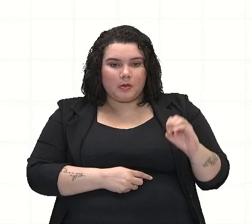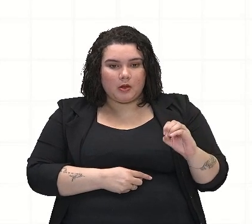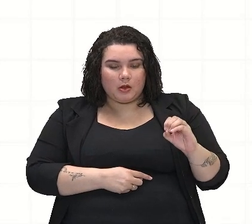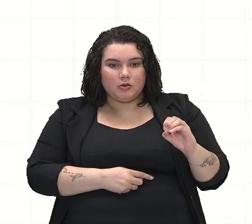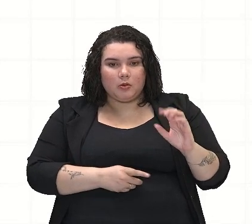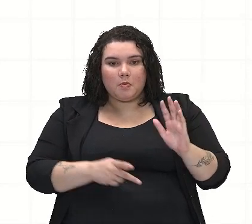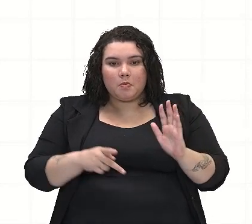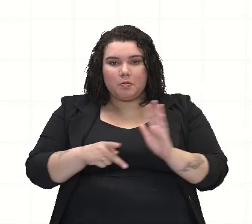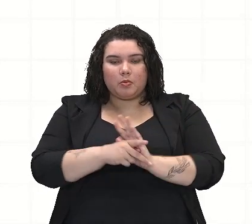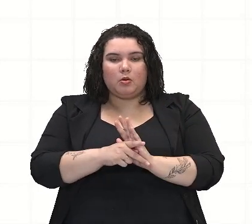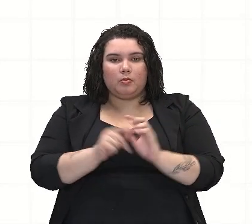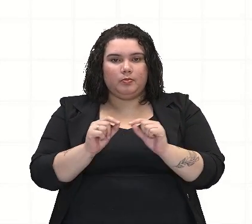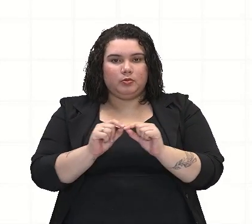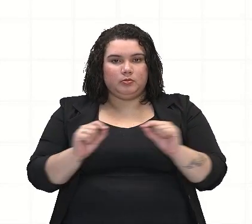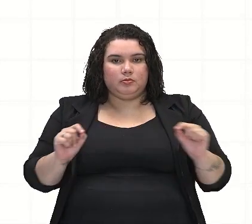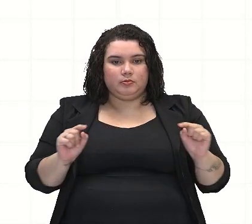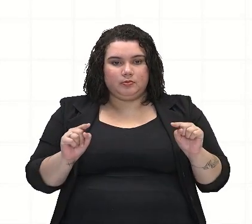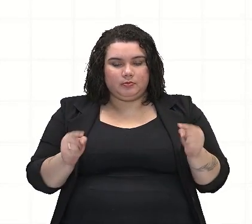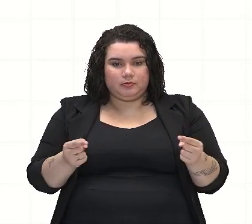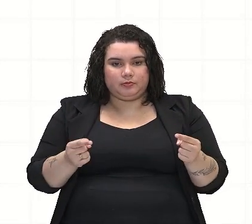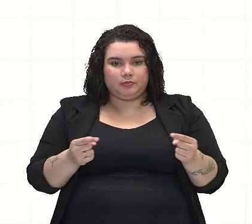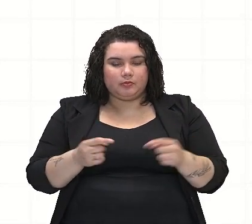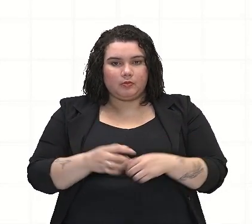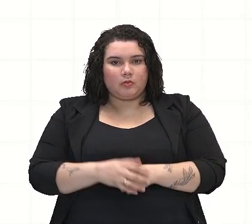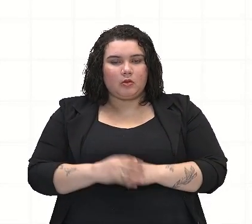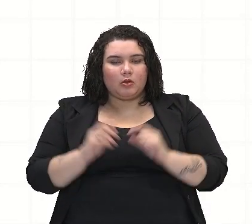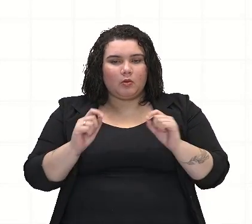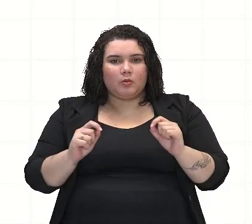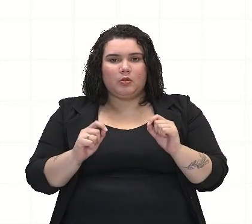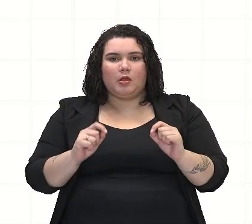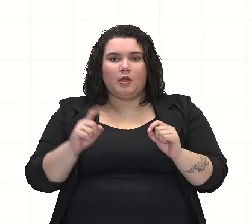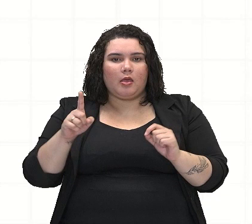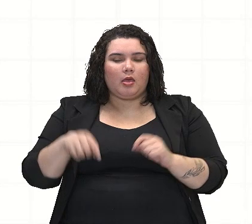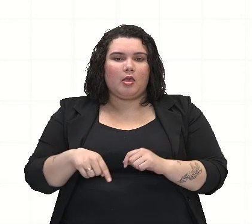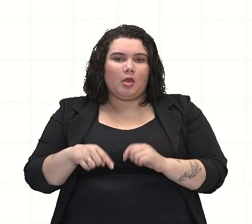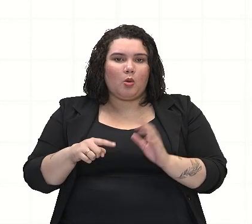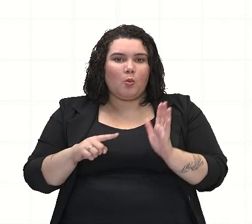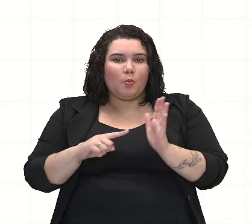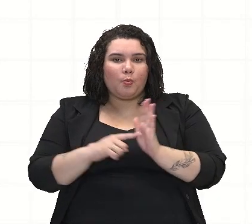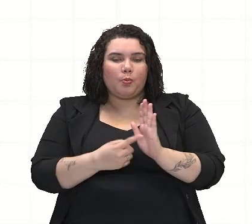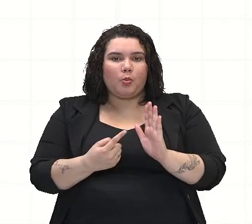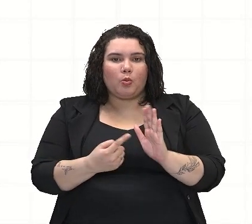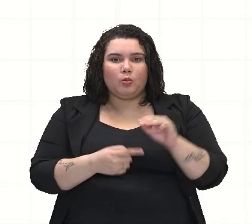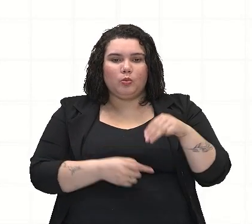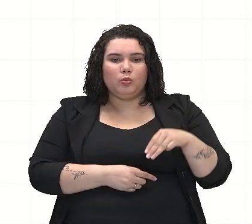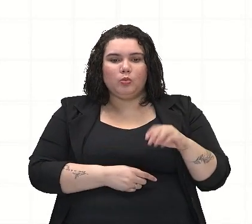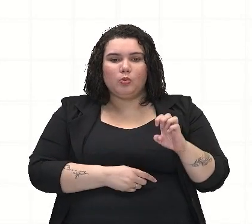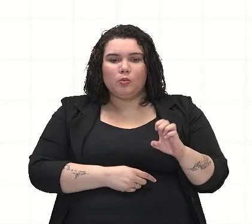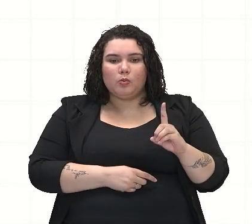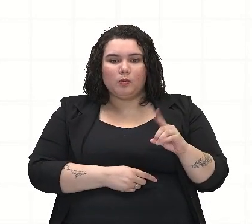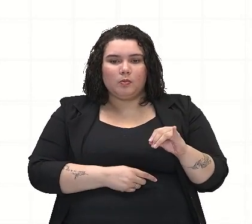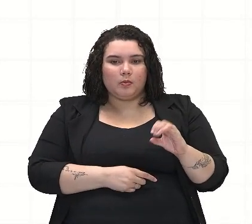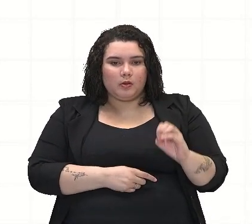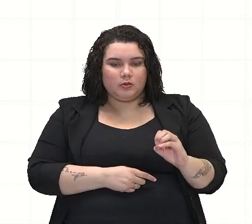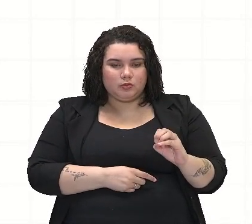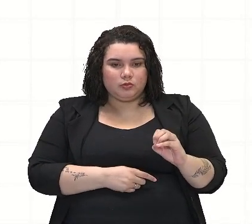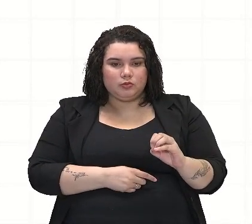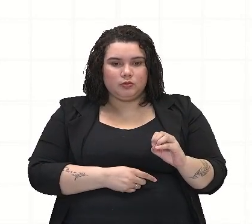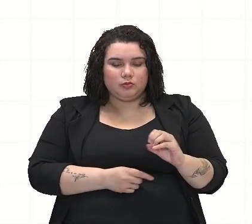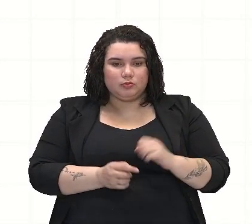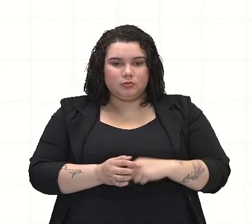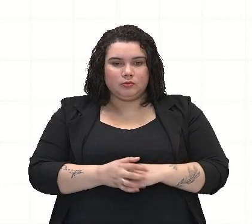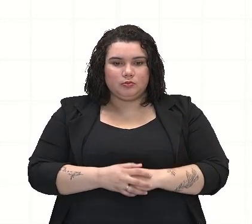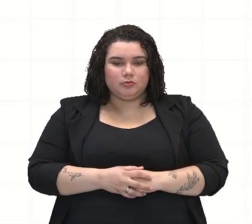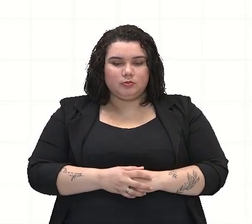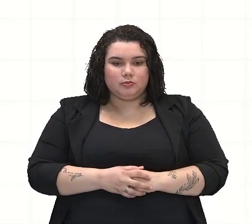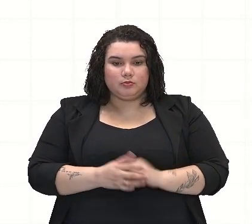tá? Então, o ponto médio do segmento é aquele que divide, tá?